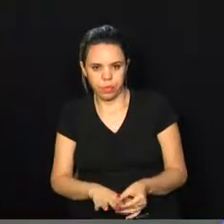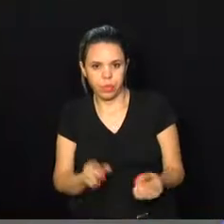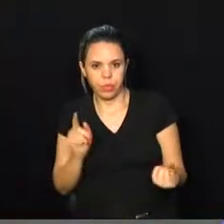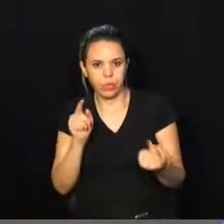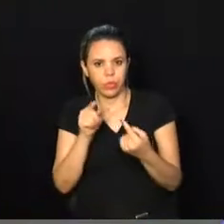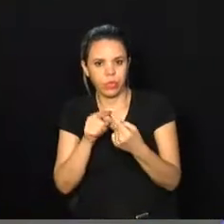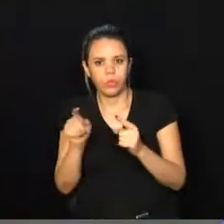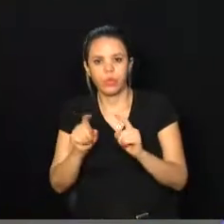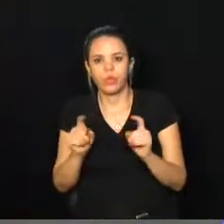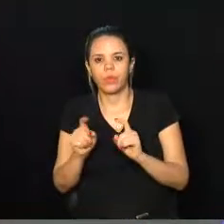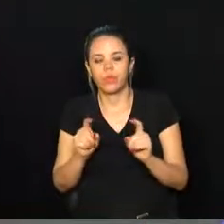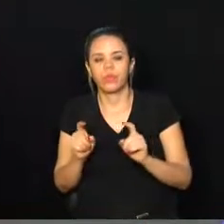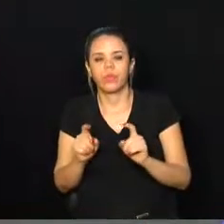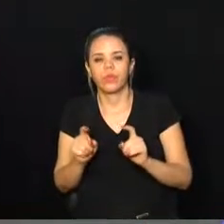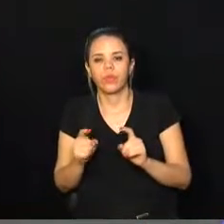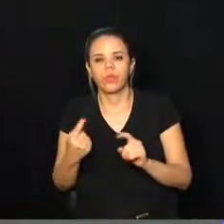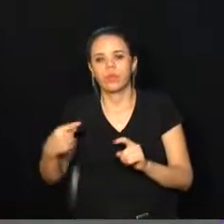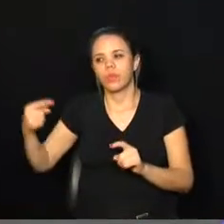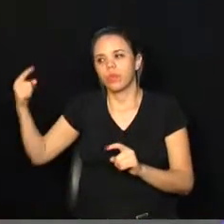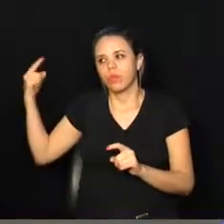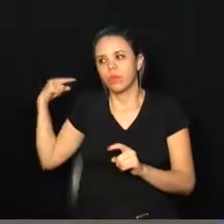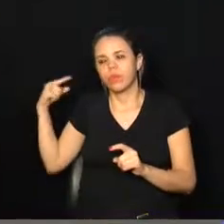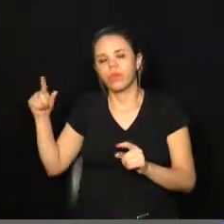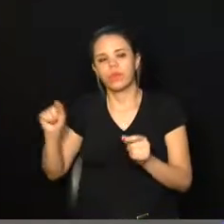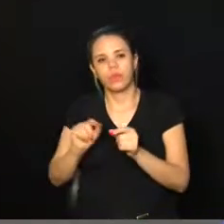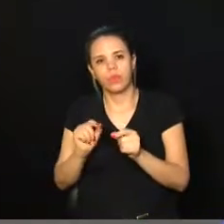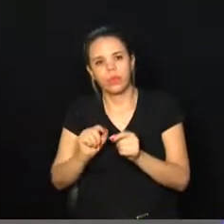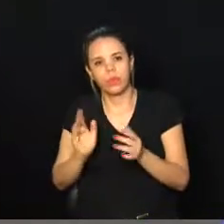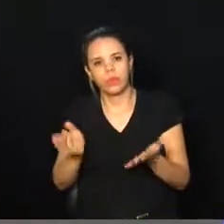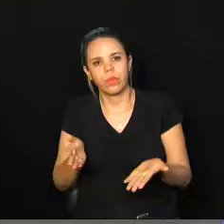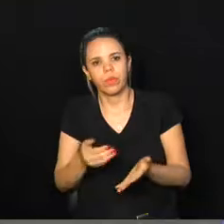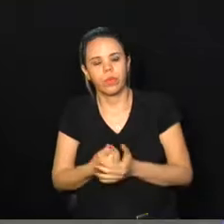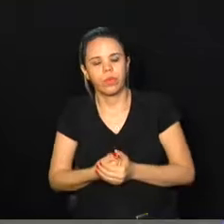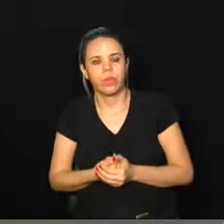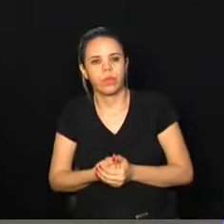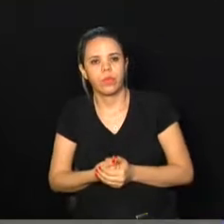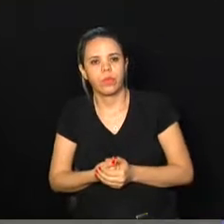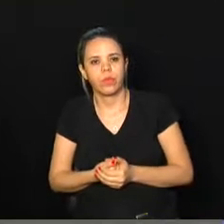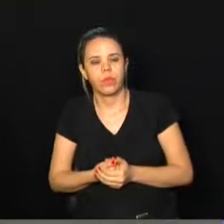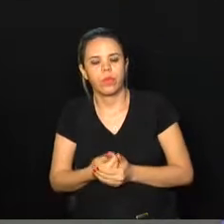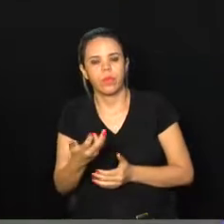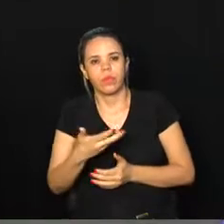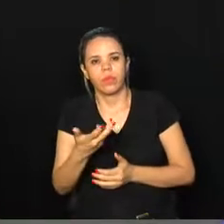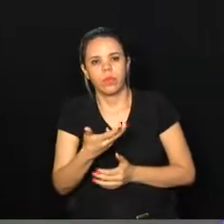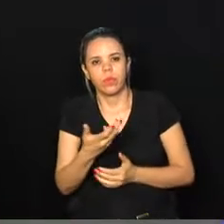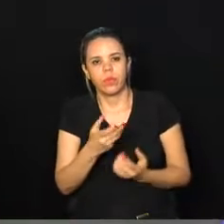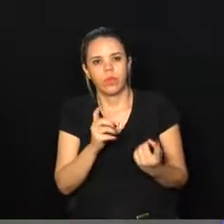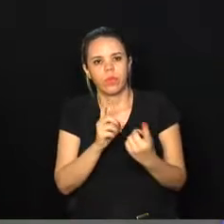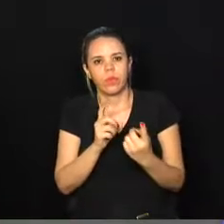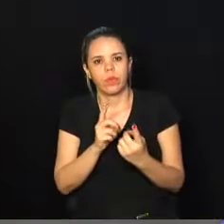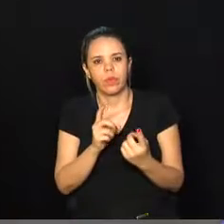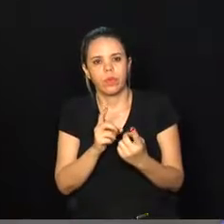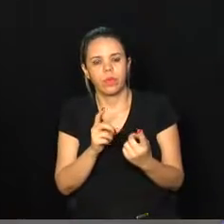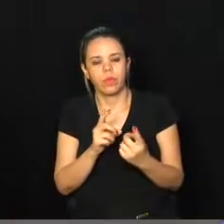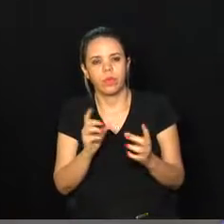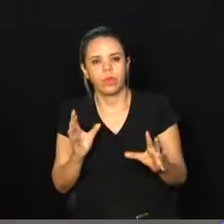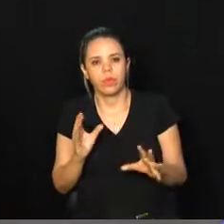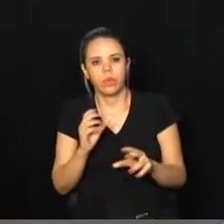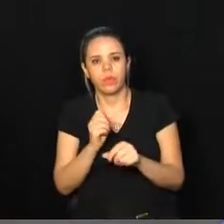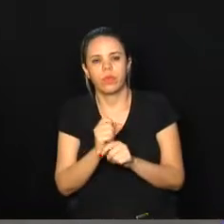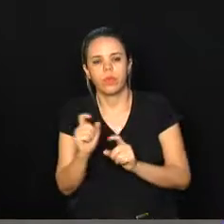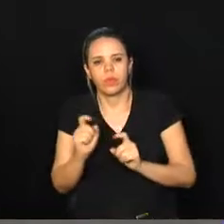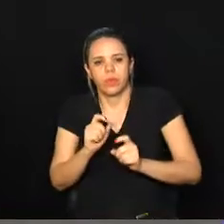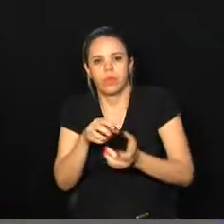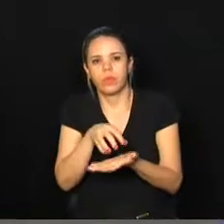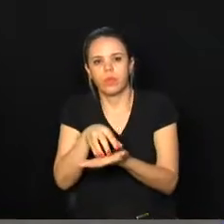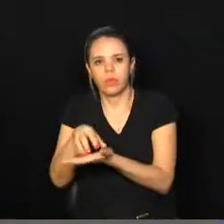dessa reunião, como das outras que nós já fizemos, em relação à desburocratização, reunimos com o setor